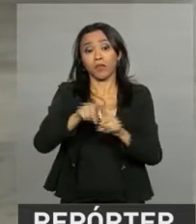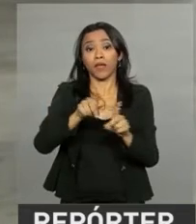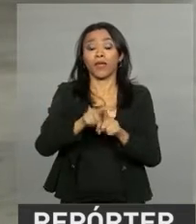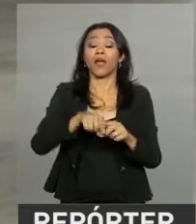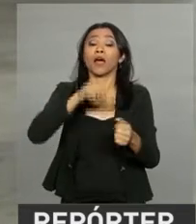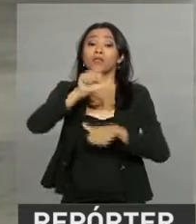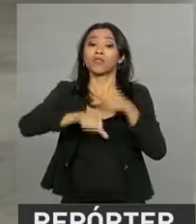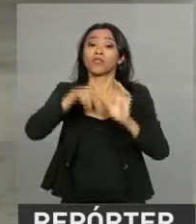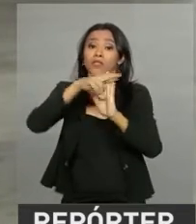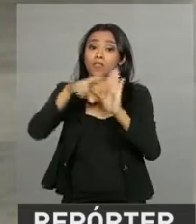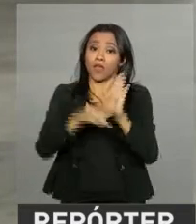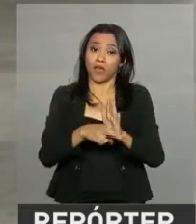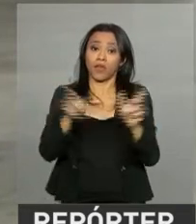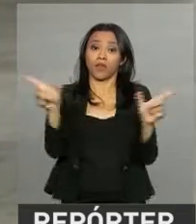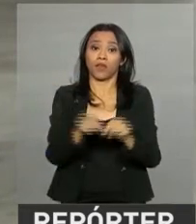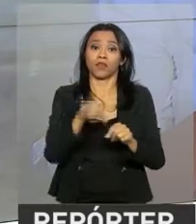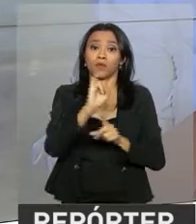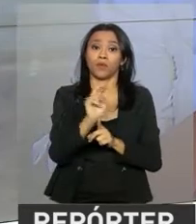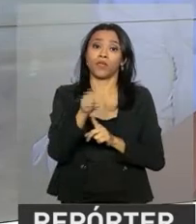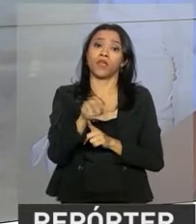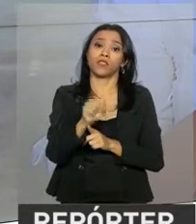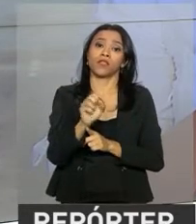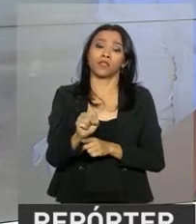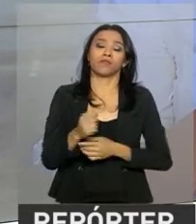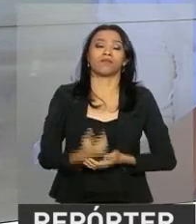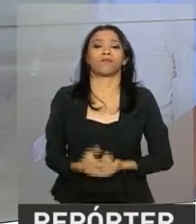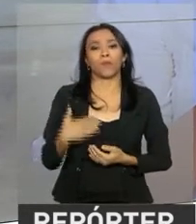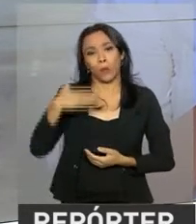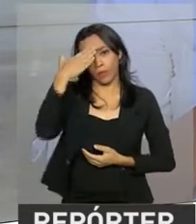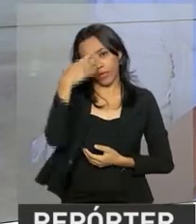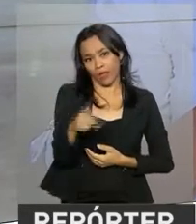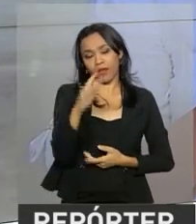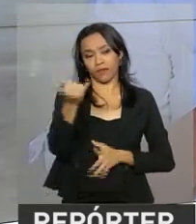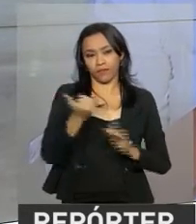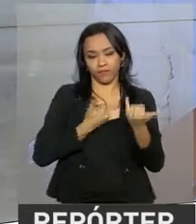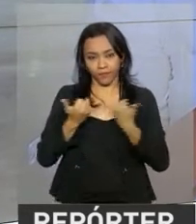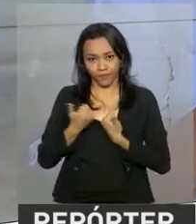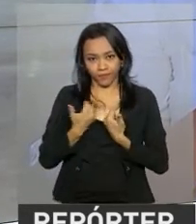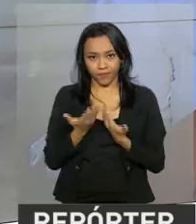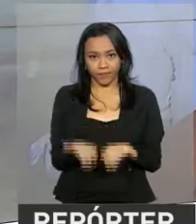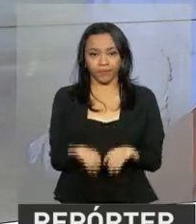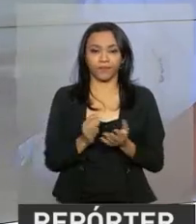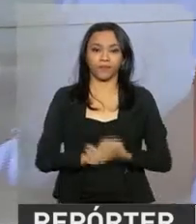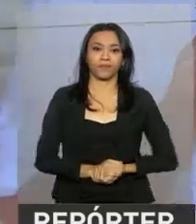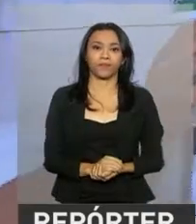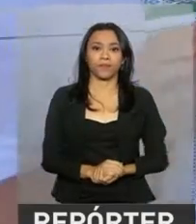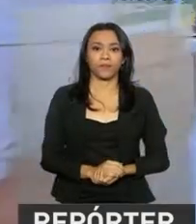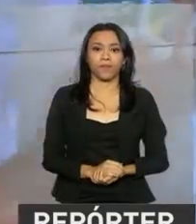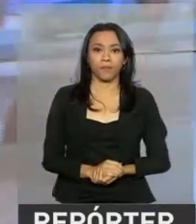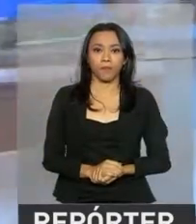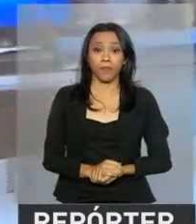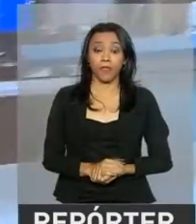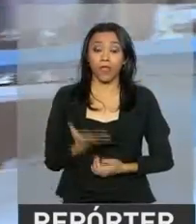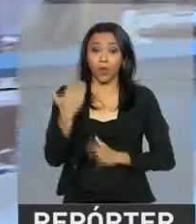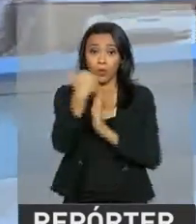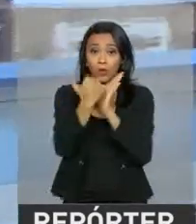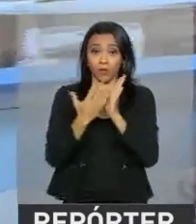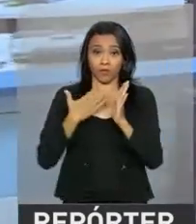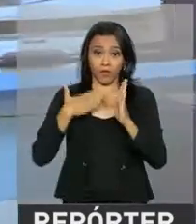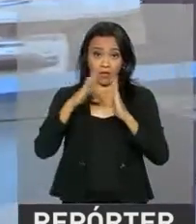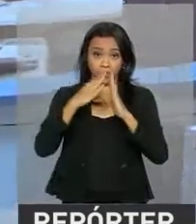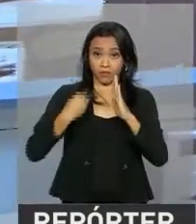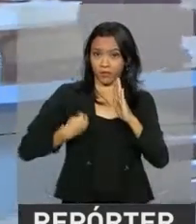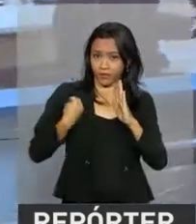previdência previdência josé luiz obrigado ana pelas informações ao vivo e direto do palácio do planalto o minha casa minha